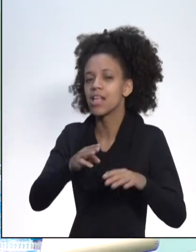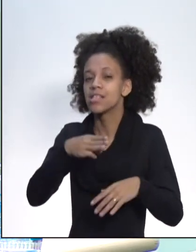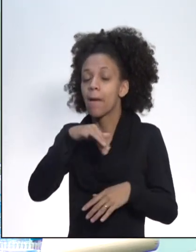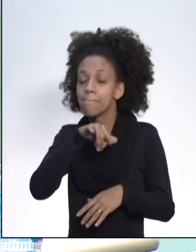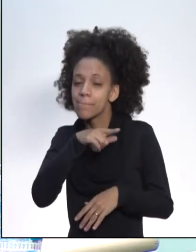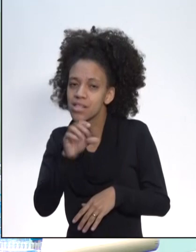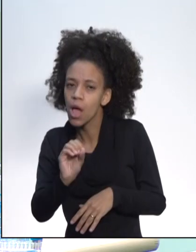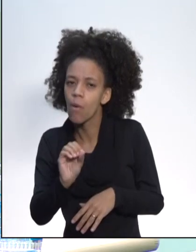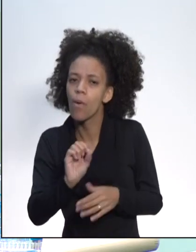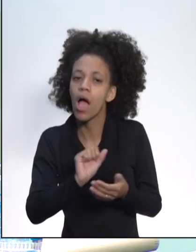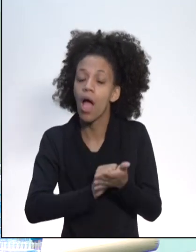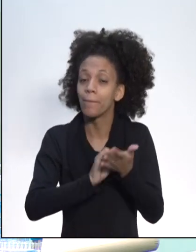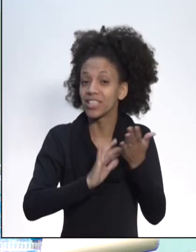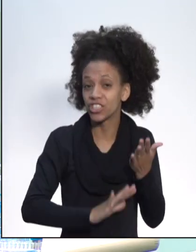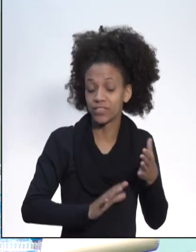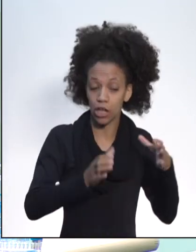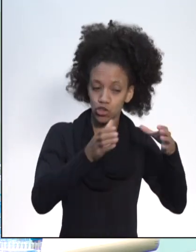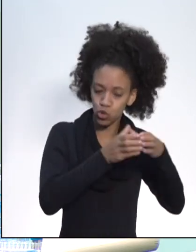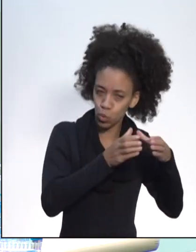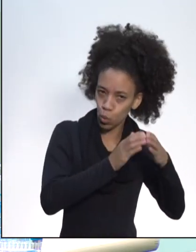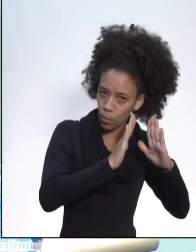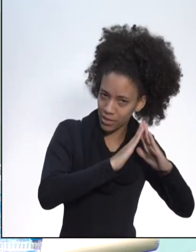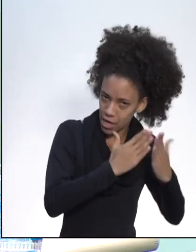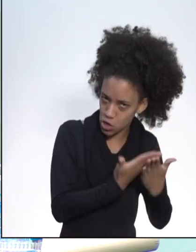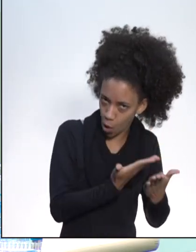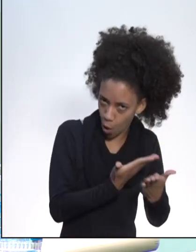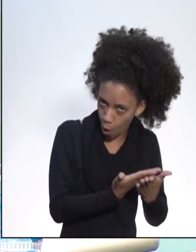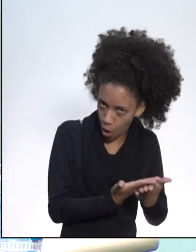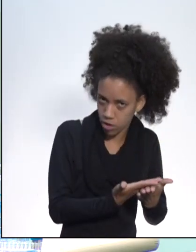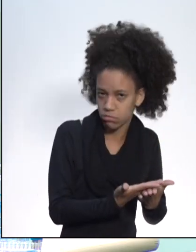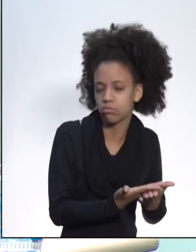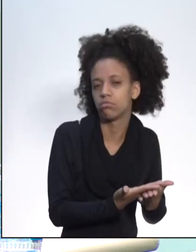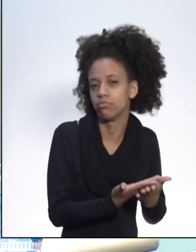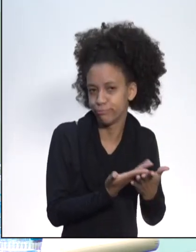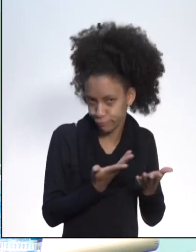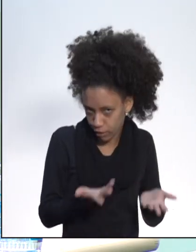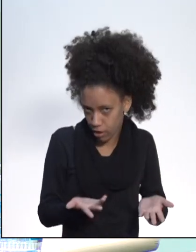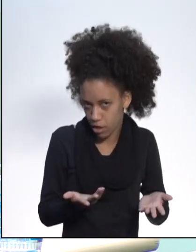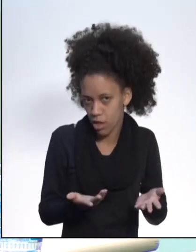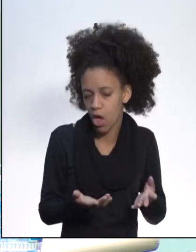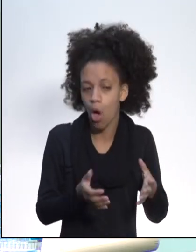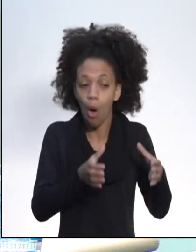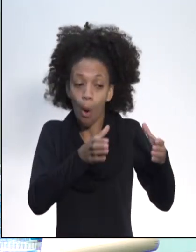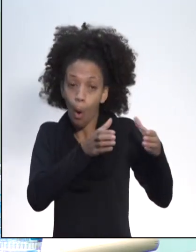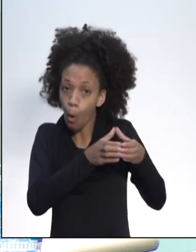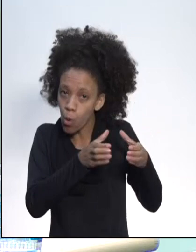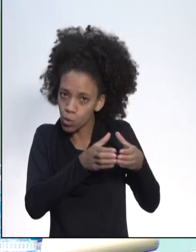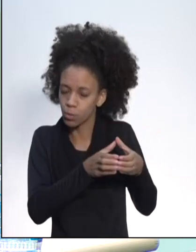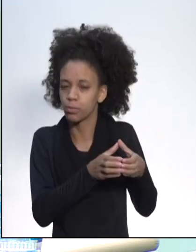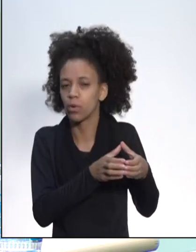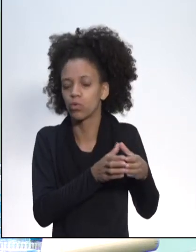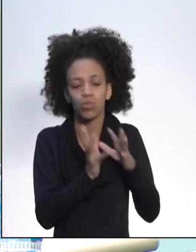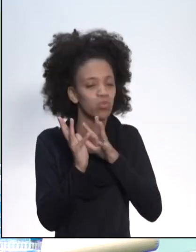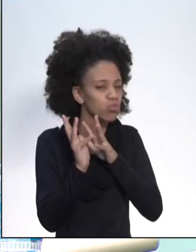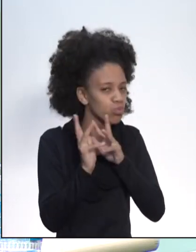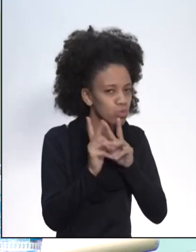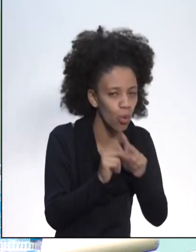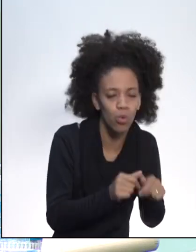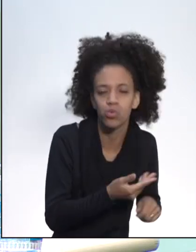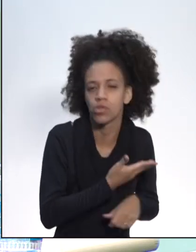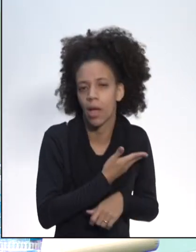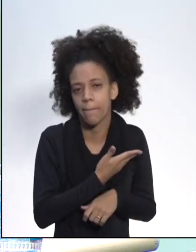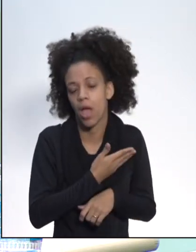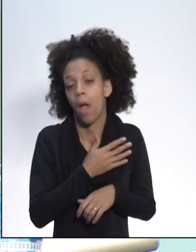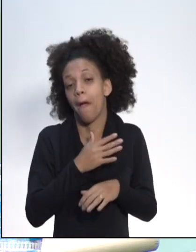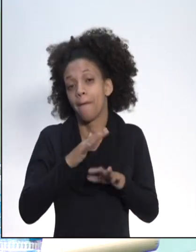era uma atividade coletiva. Ela era para ser feita em sala de aula, coletivamente, com todos os colegas,